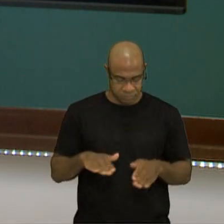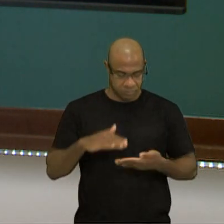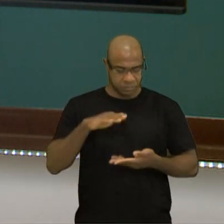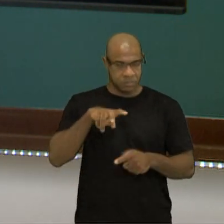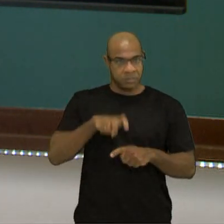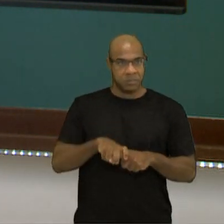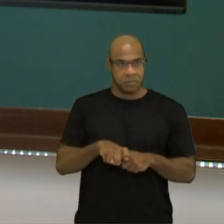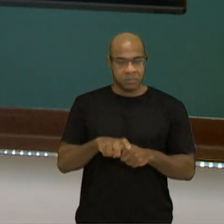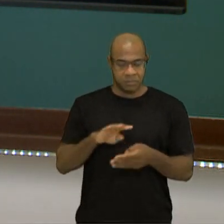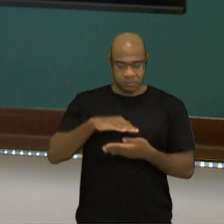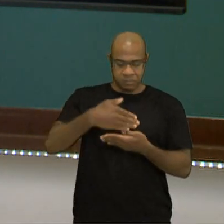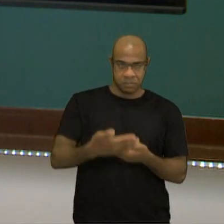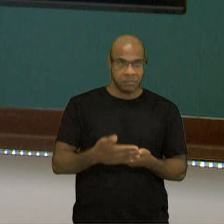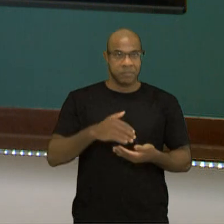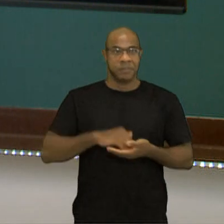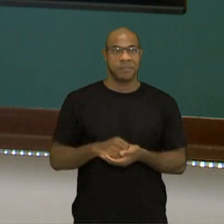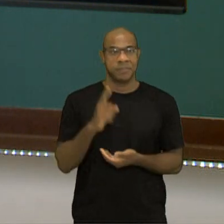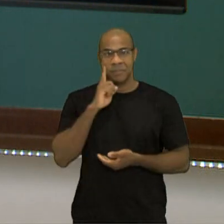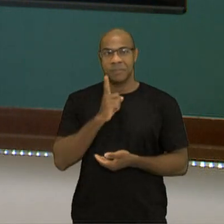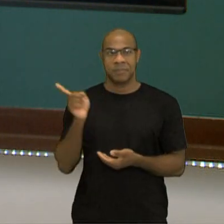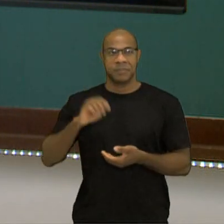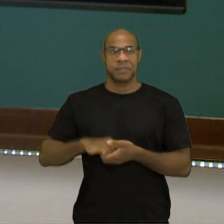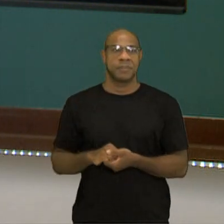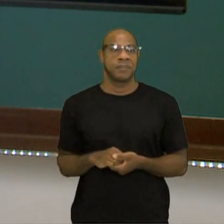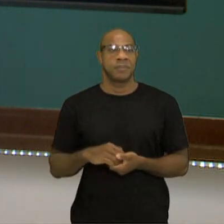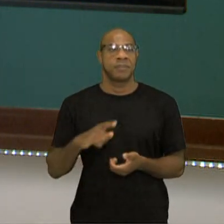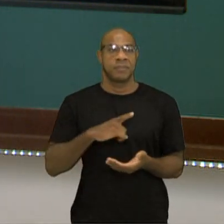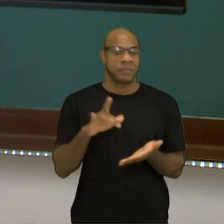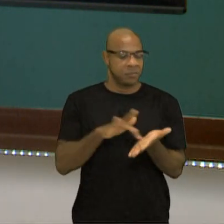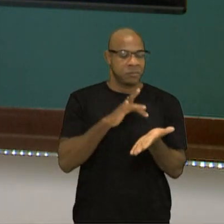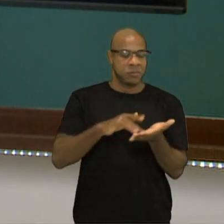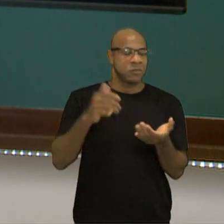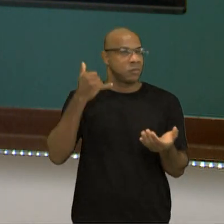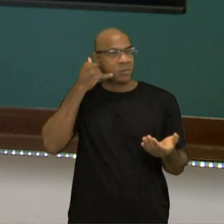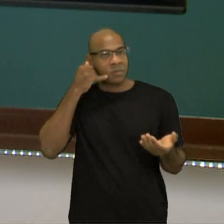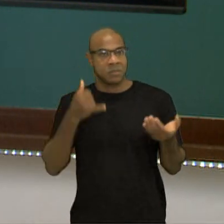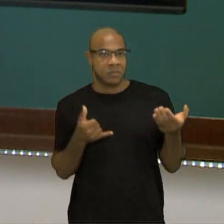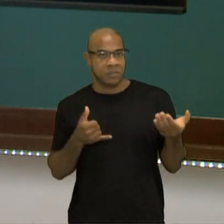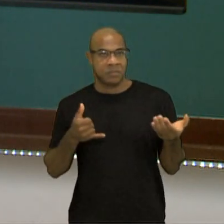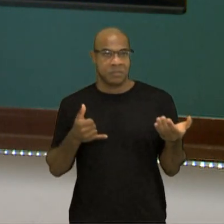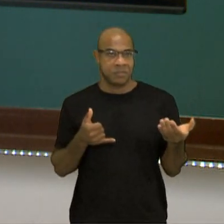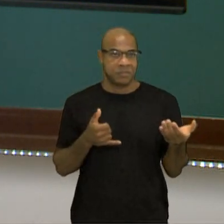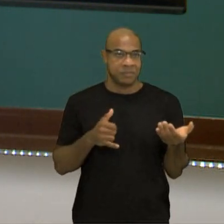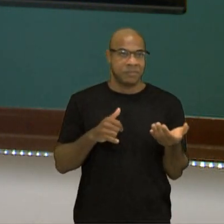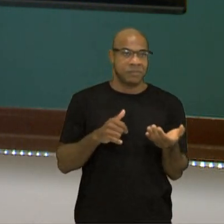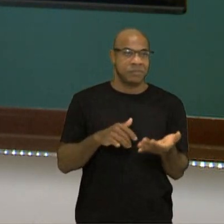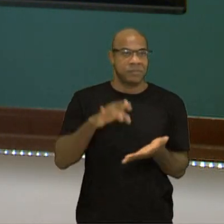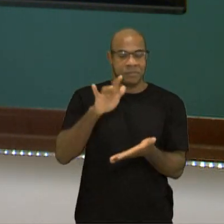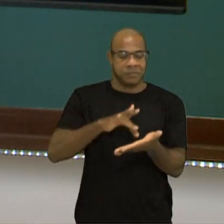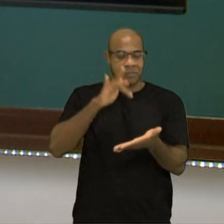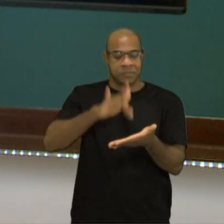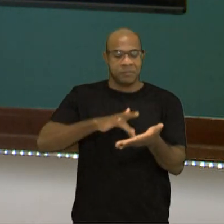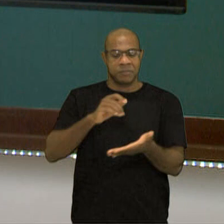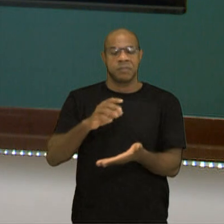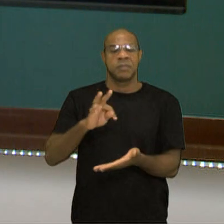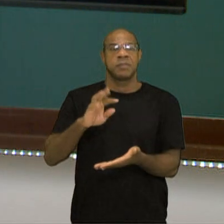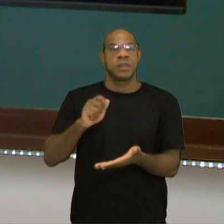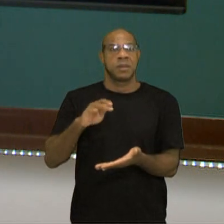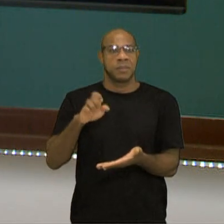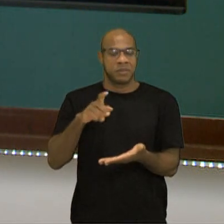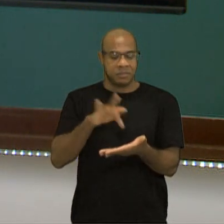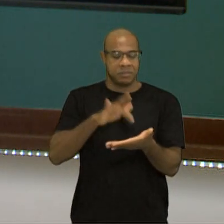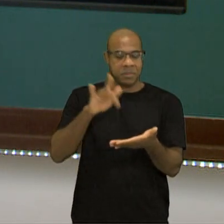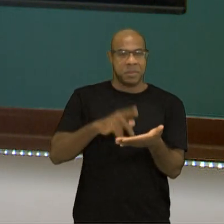você utiliza, tá bom? Daí nós temos aqui o smartphone, tablet, PS5 e drone. Só a título